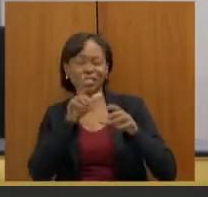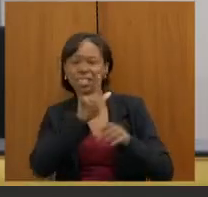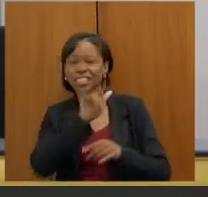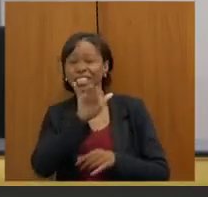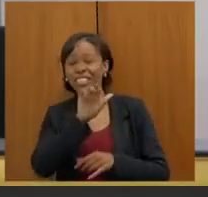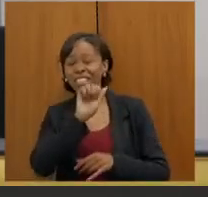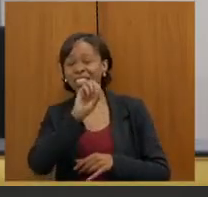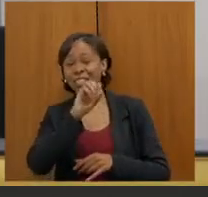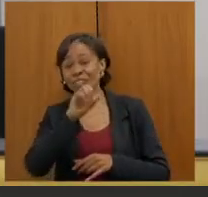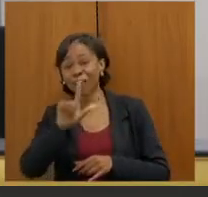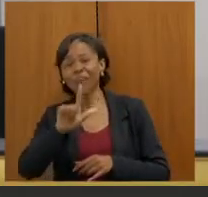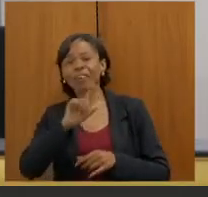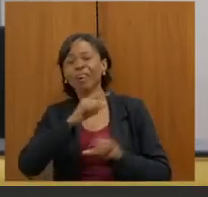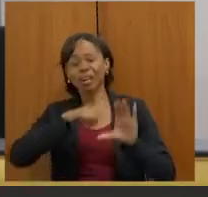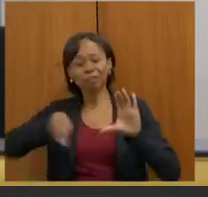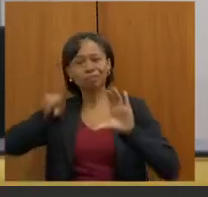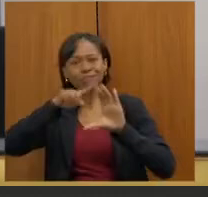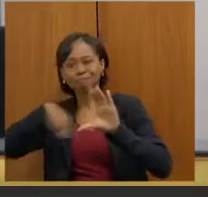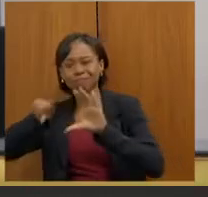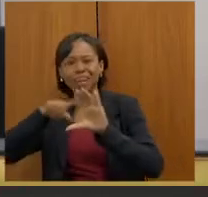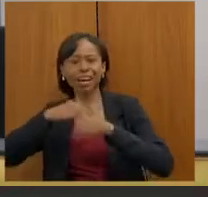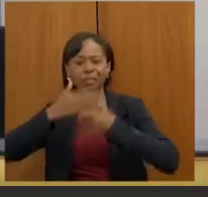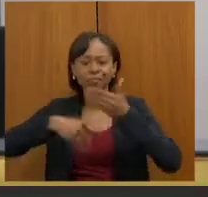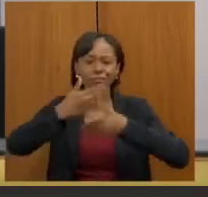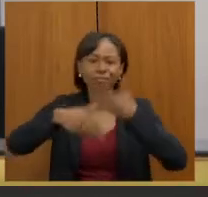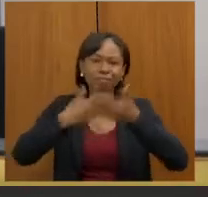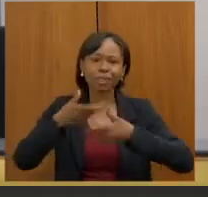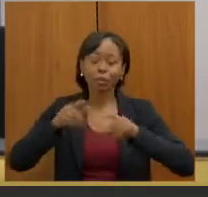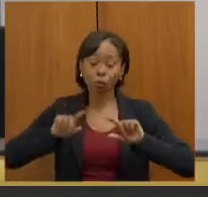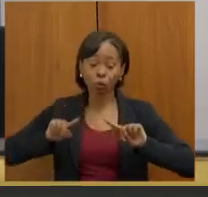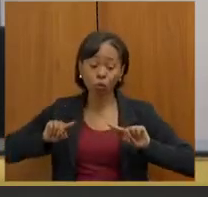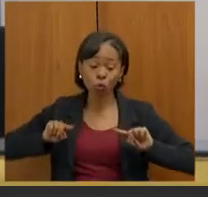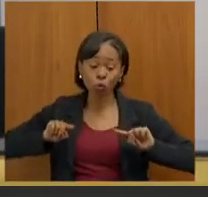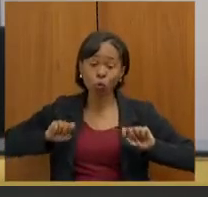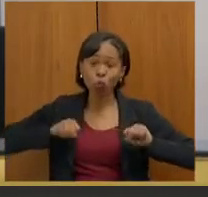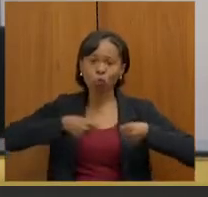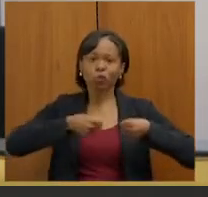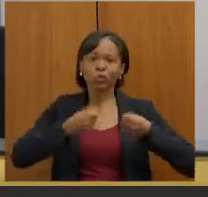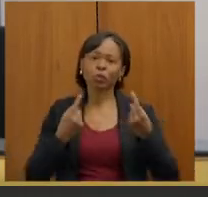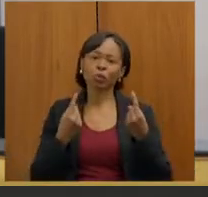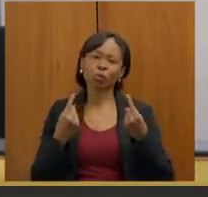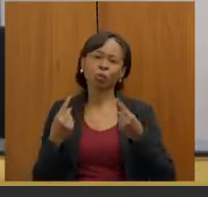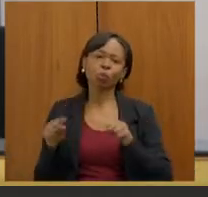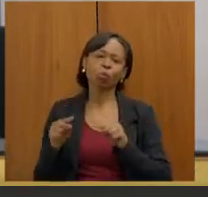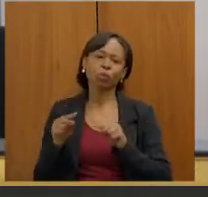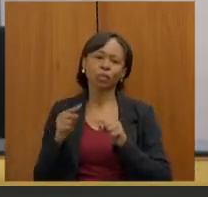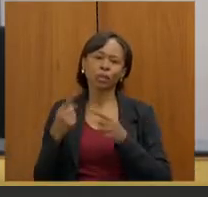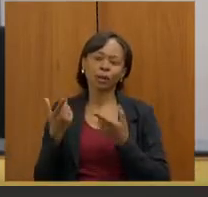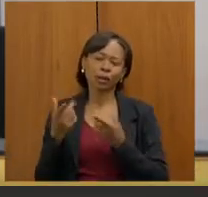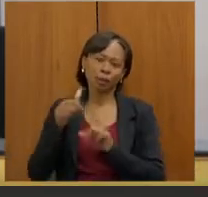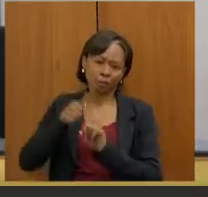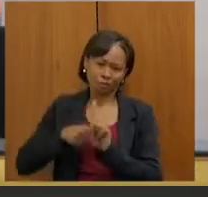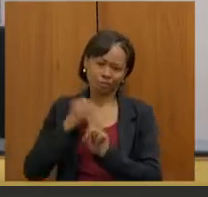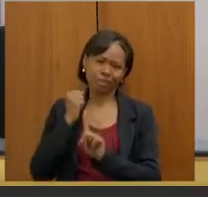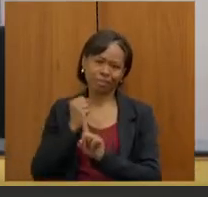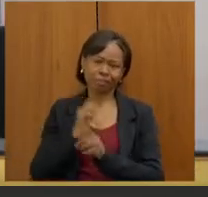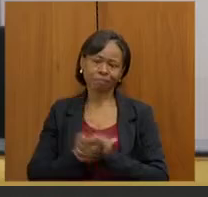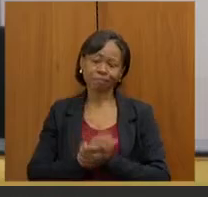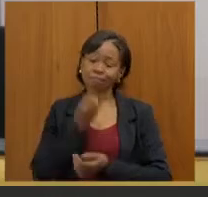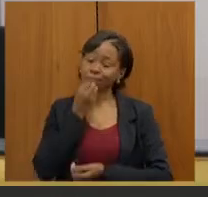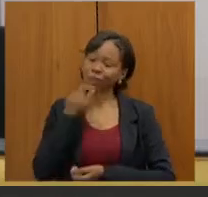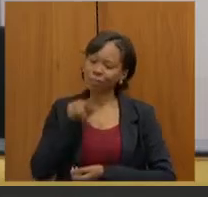atuação também no levante feminista contra o feminicídio é sempre muito prazeroso pelo aqui e a